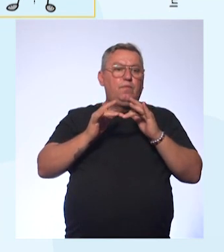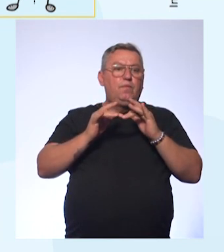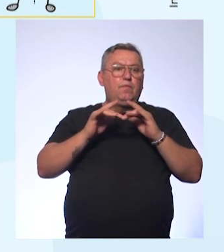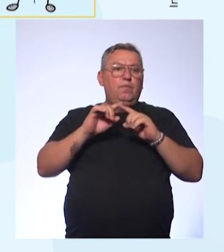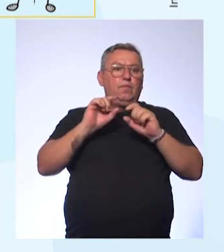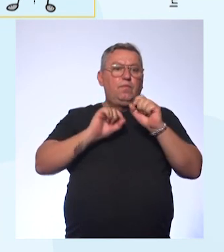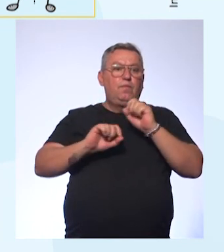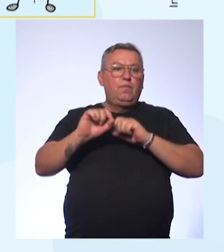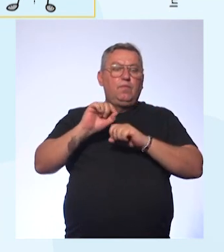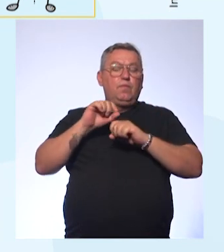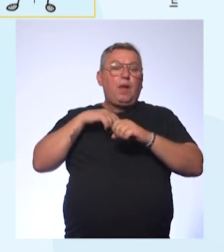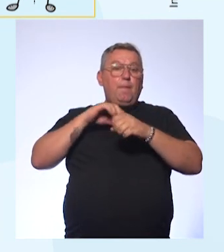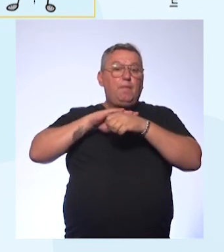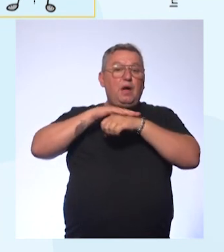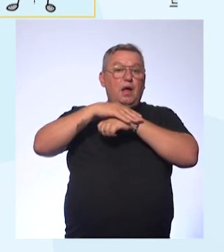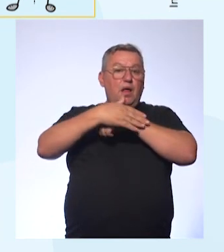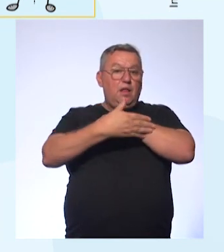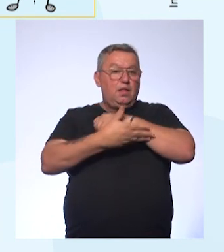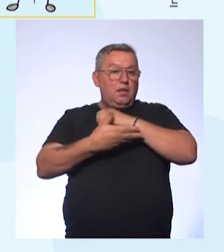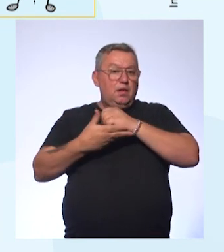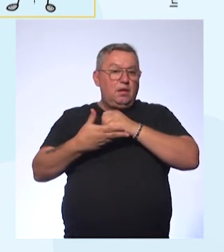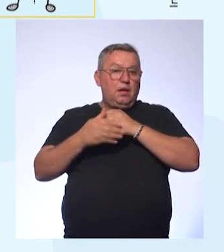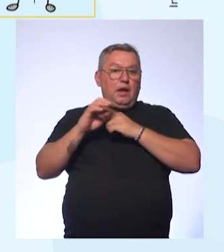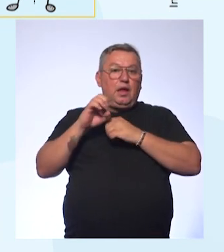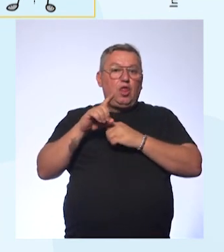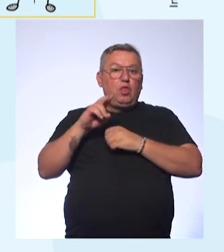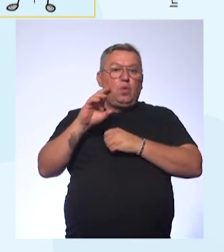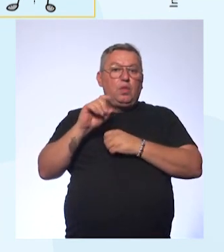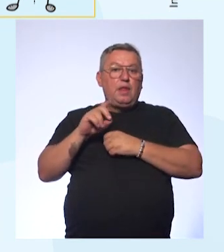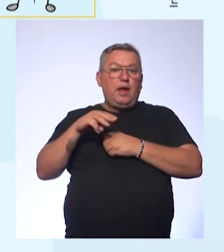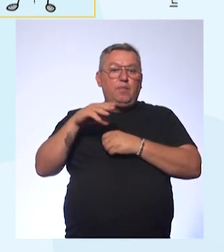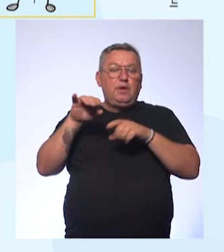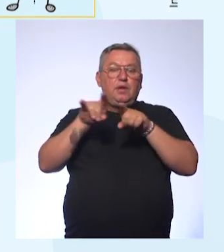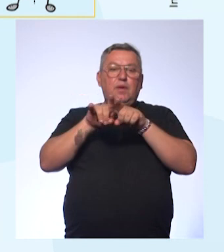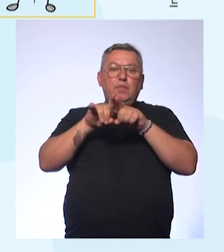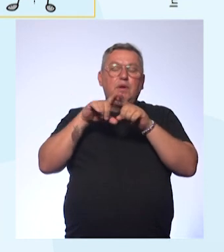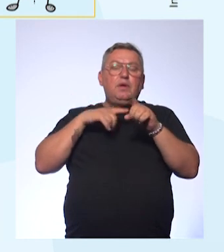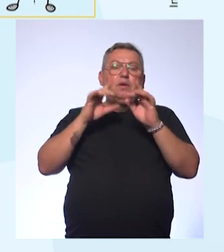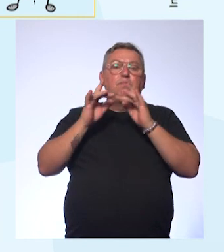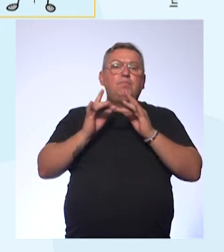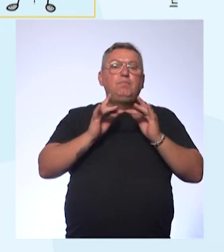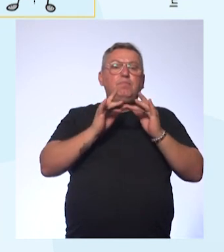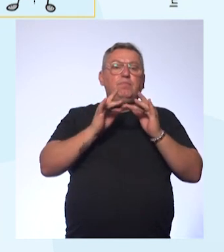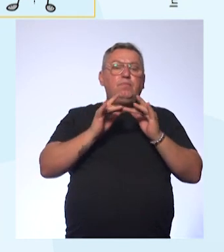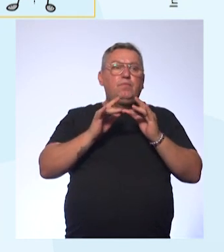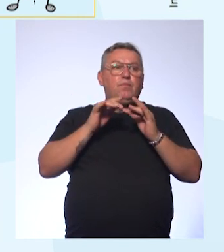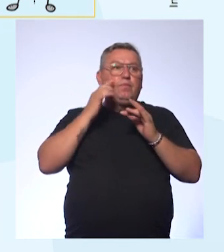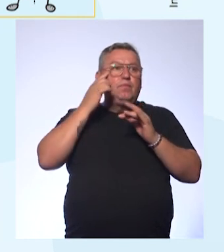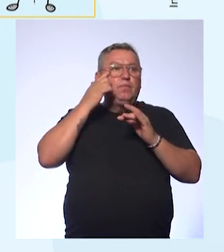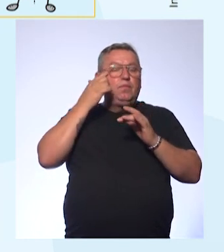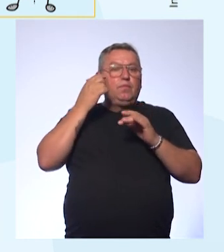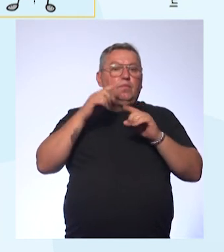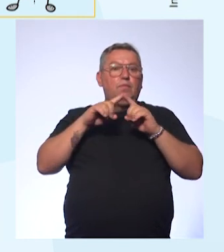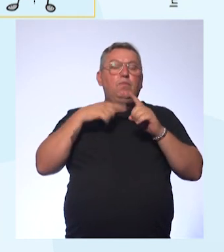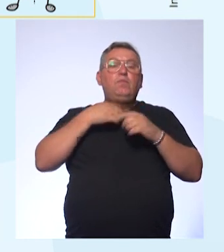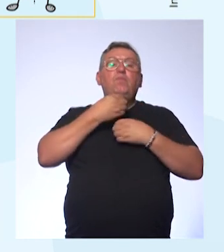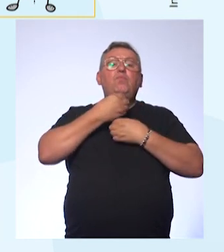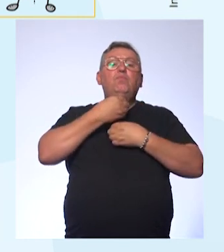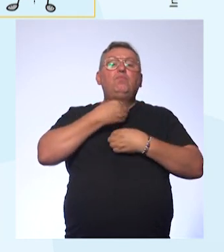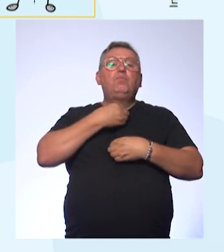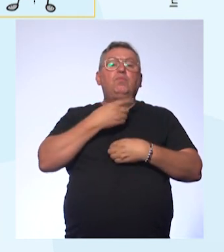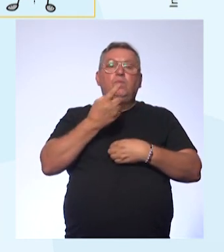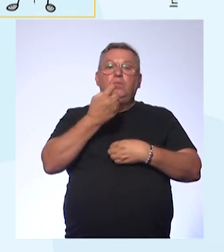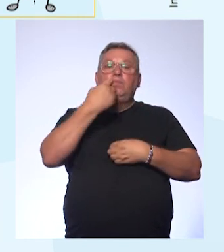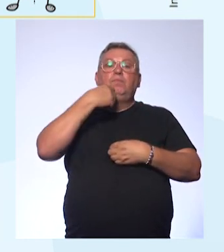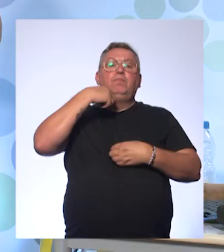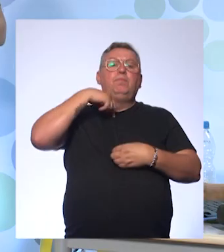a questão do revestimento, né? A endoderme está relacionada ali com a questão do tubo digestivo,